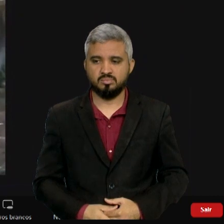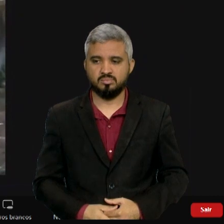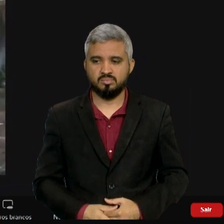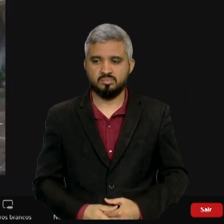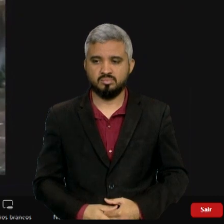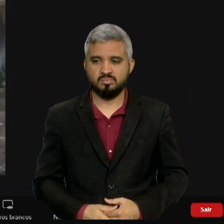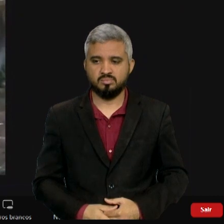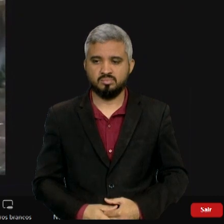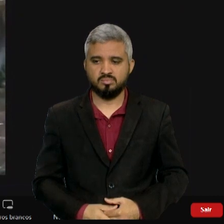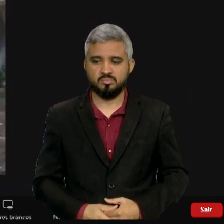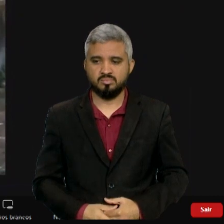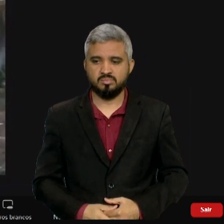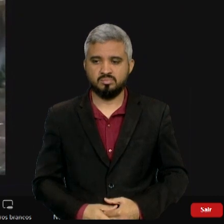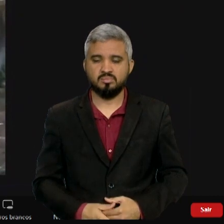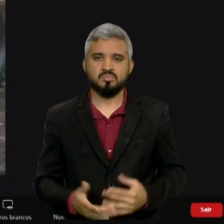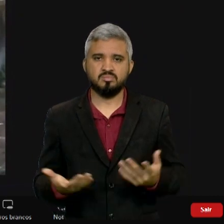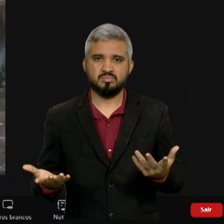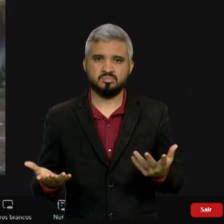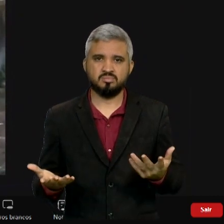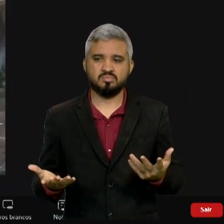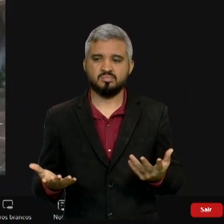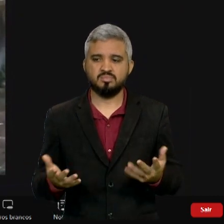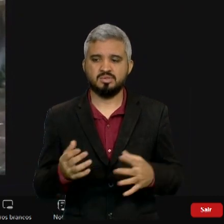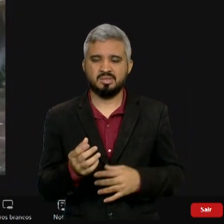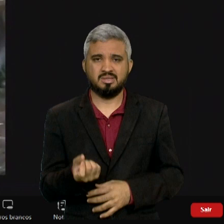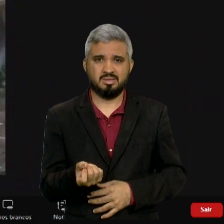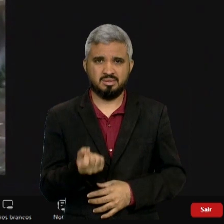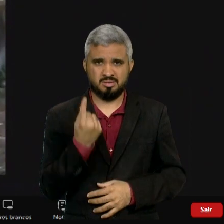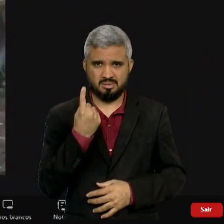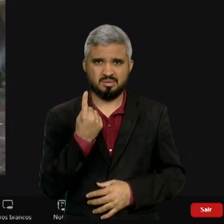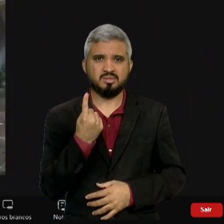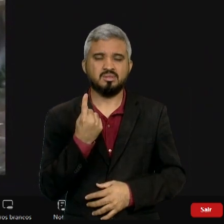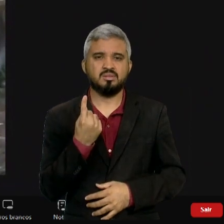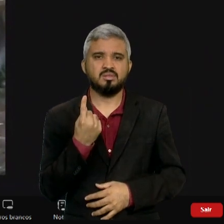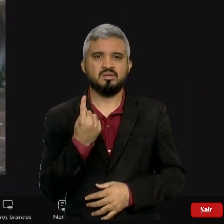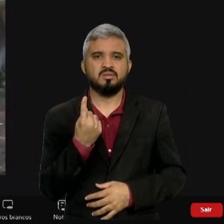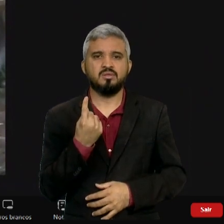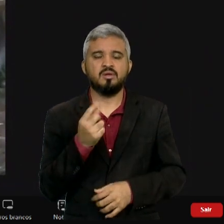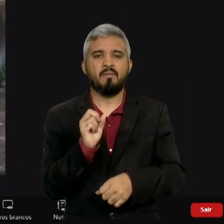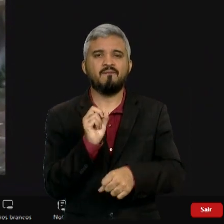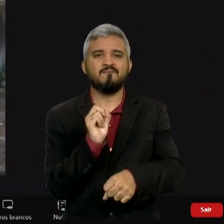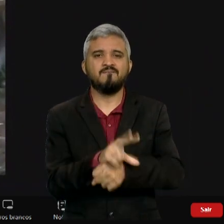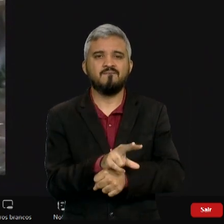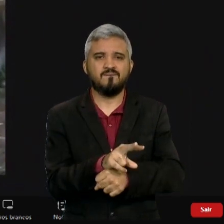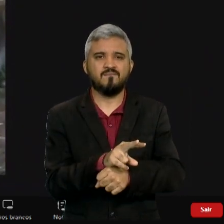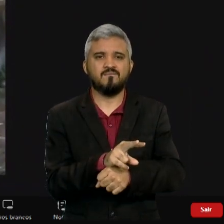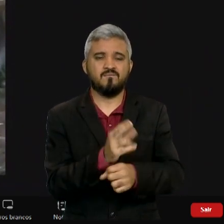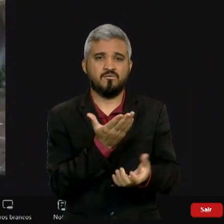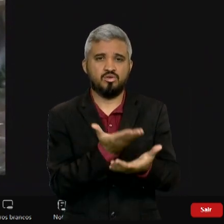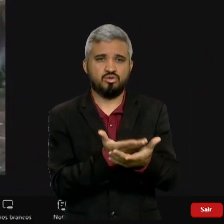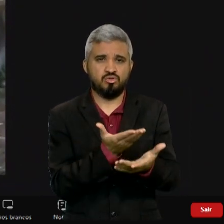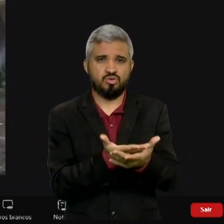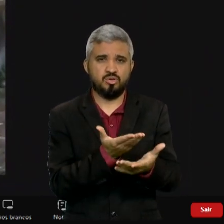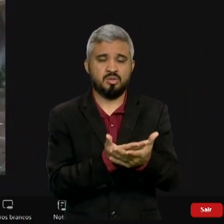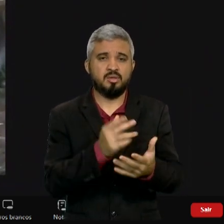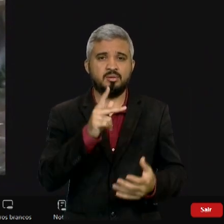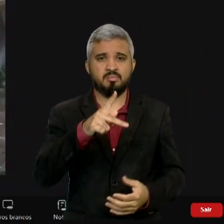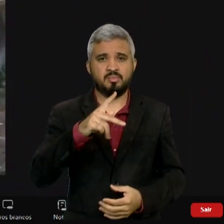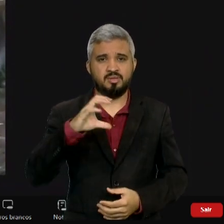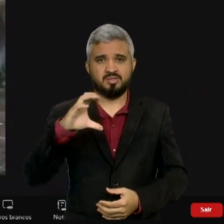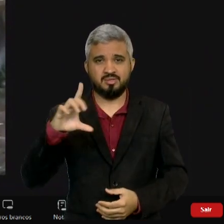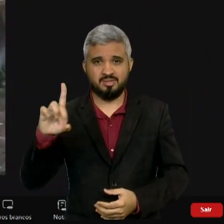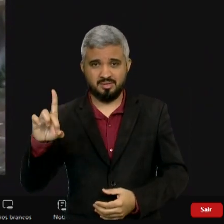Então, é esquisito porque só vai ter vaga para PCD pardo a pessoa